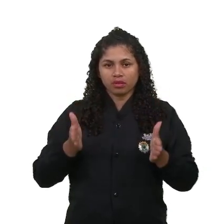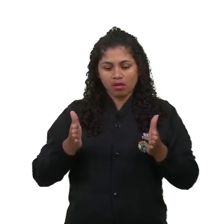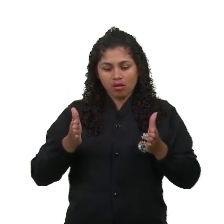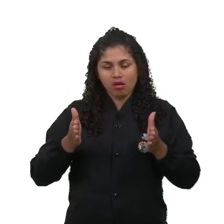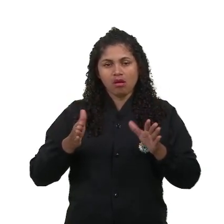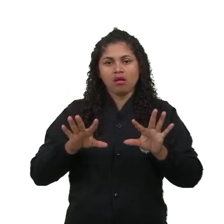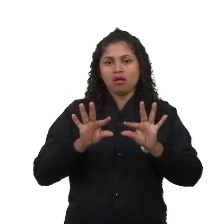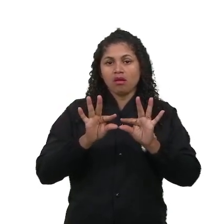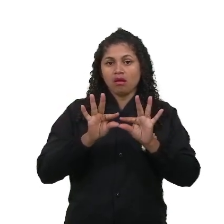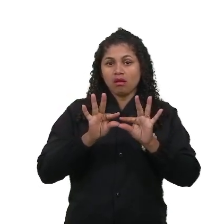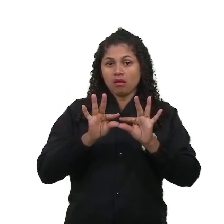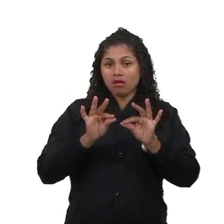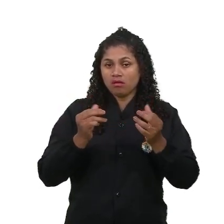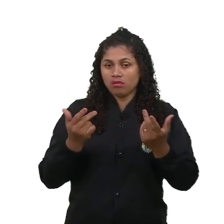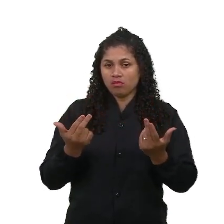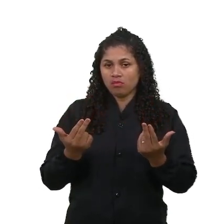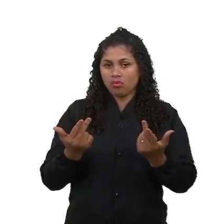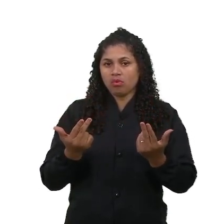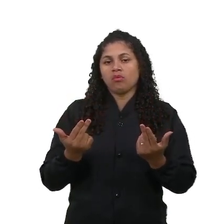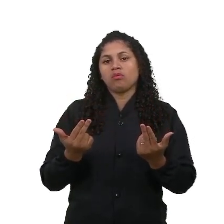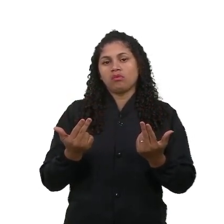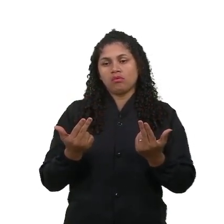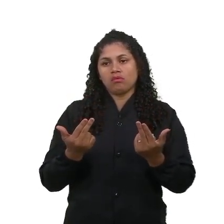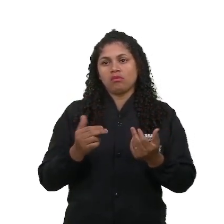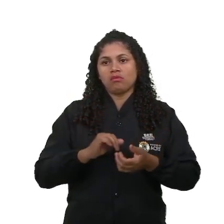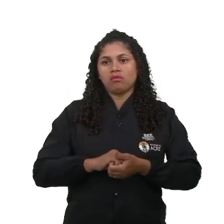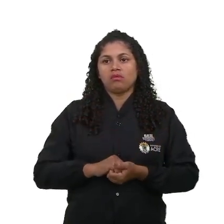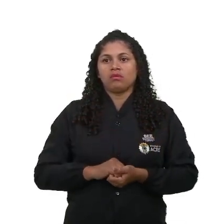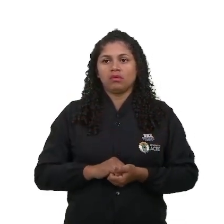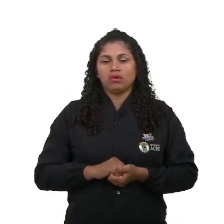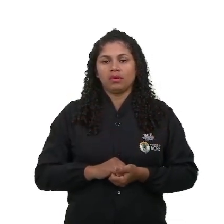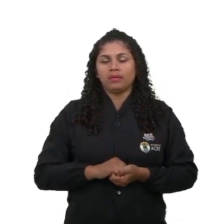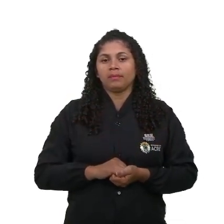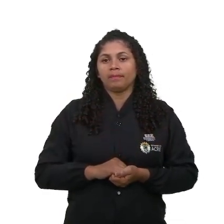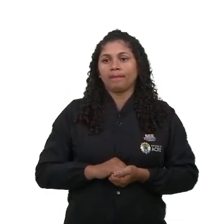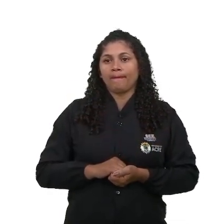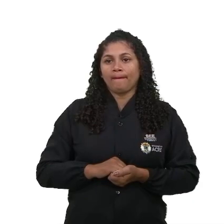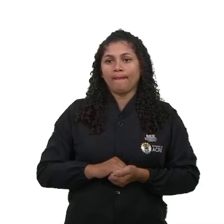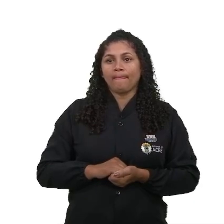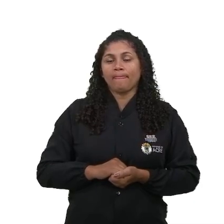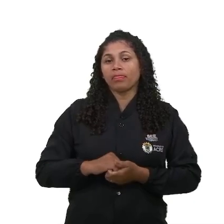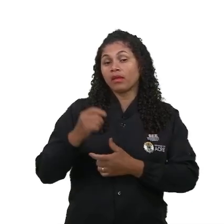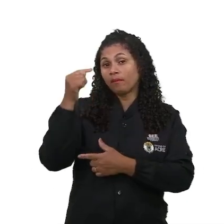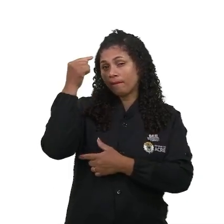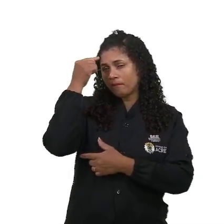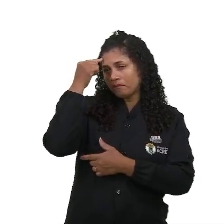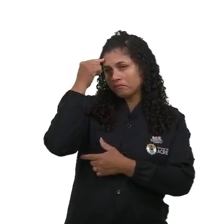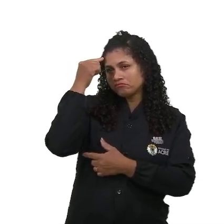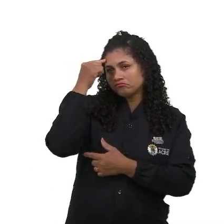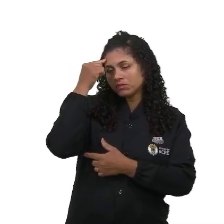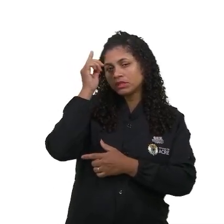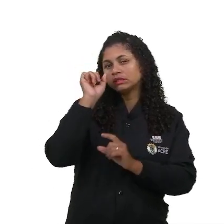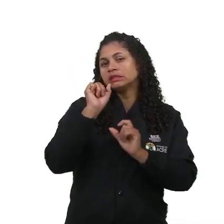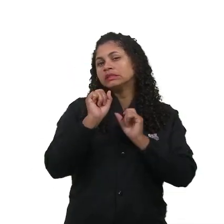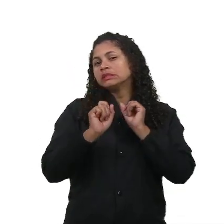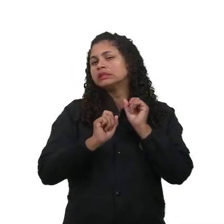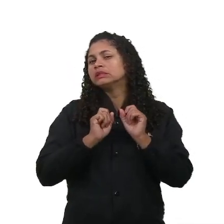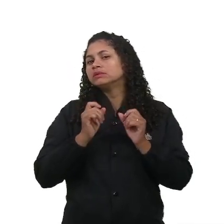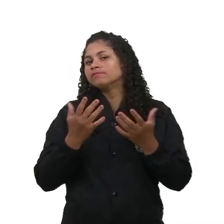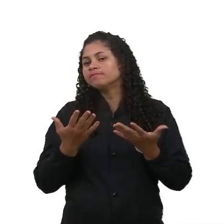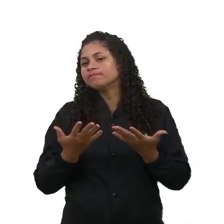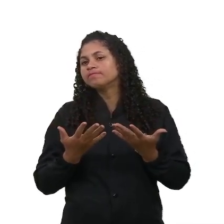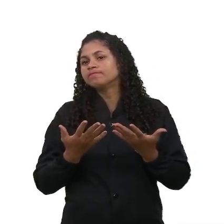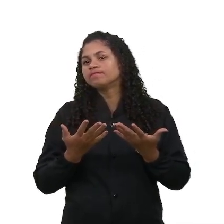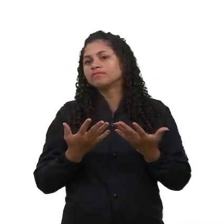segmento de reta aqui, bem aqui assim e aqui. Imagina que esse segmento aqui R e